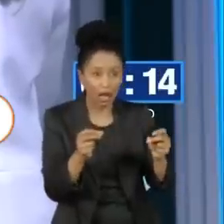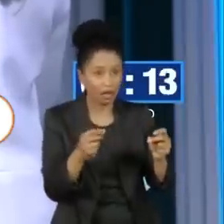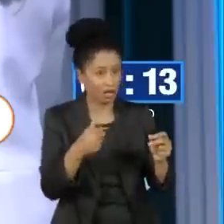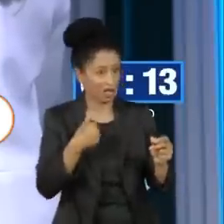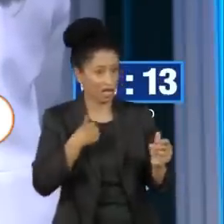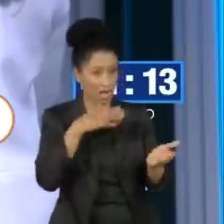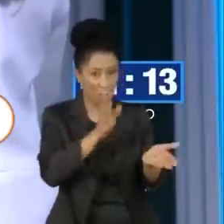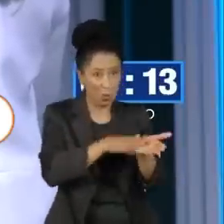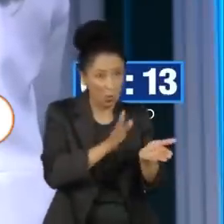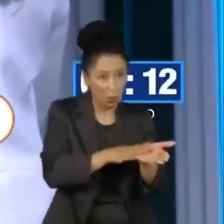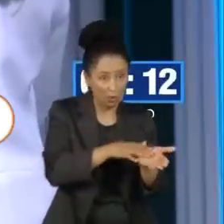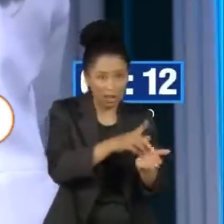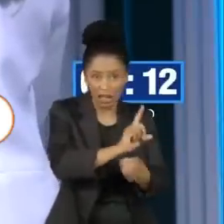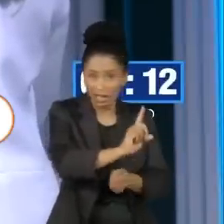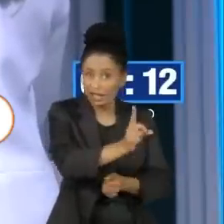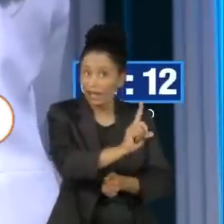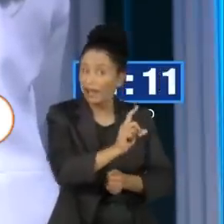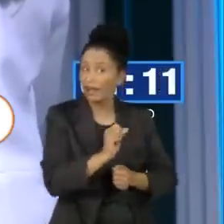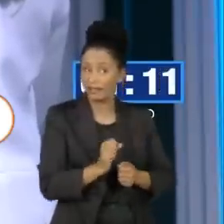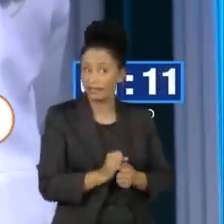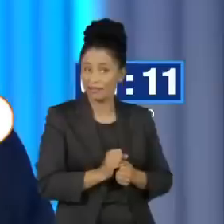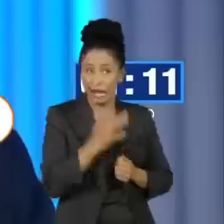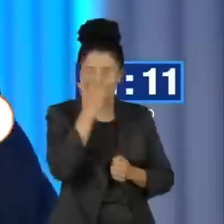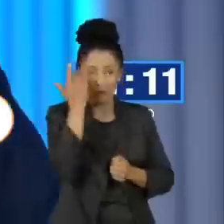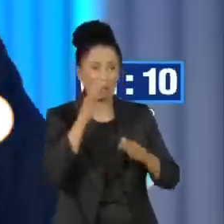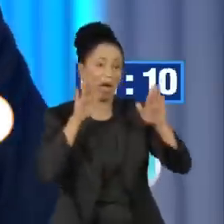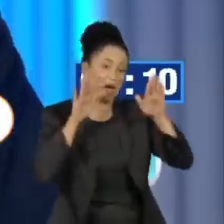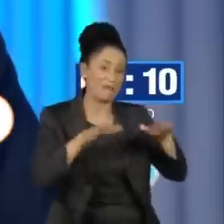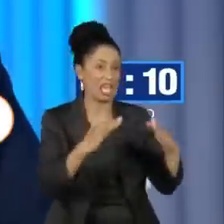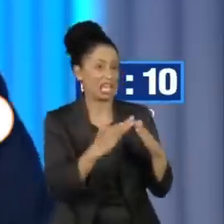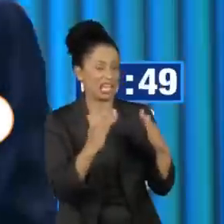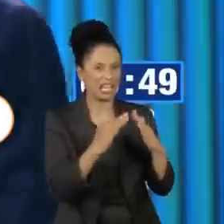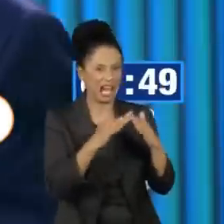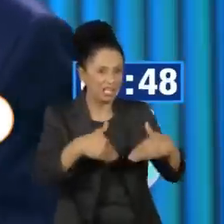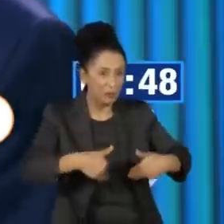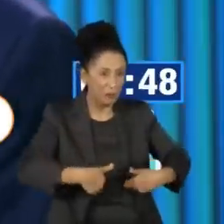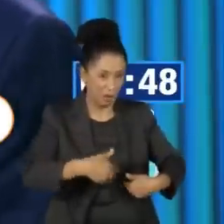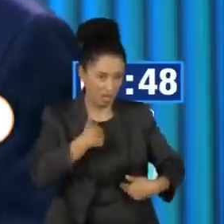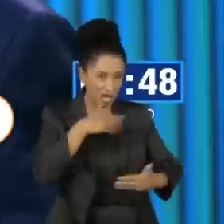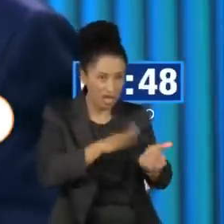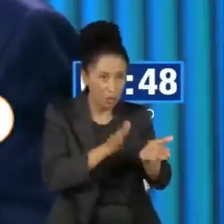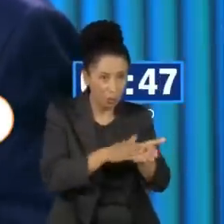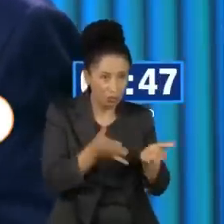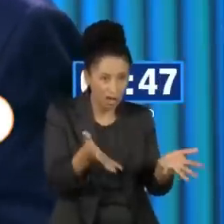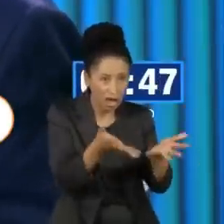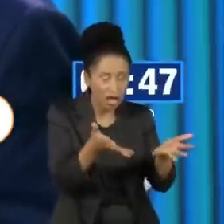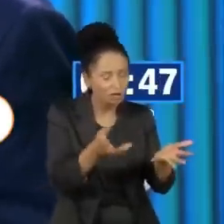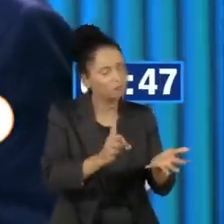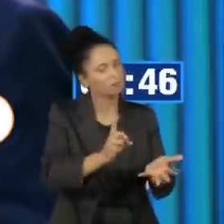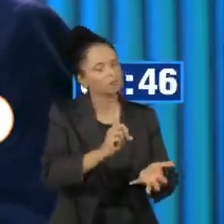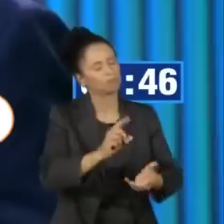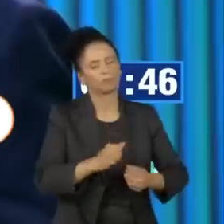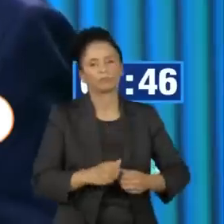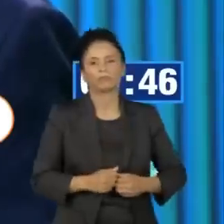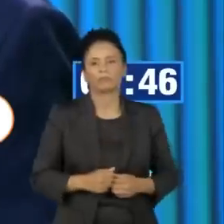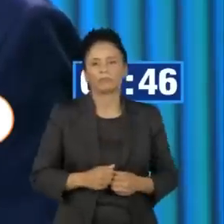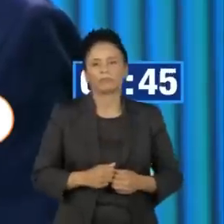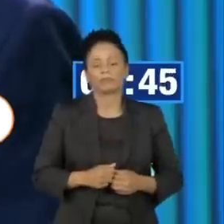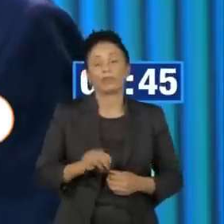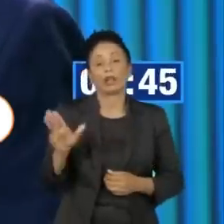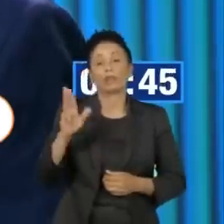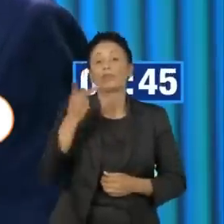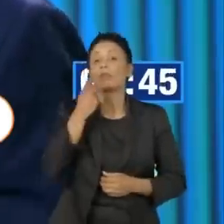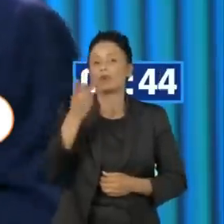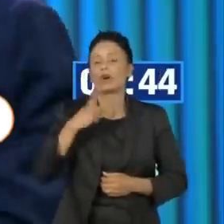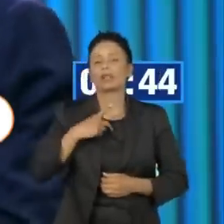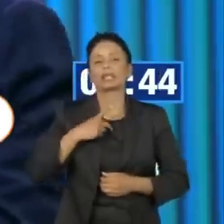de comércio eu não obriguei ninguém ficar em casa para morrer de fome Lula disse que vai acabar com sigilo de 100 anos